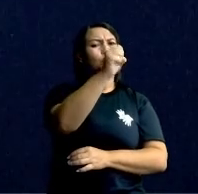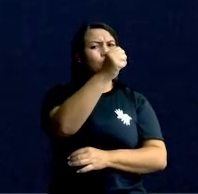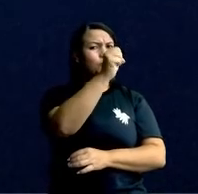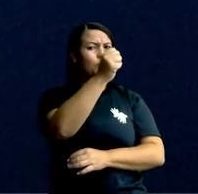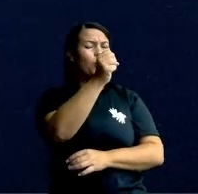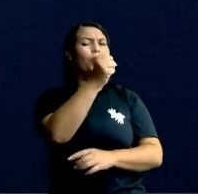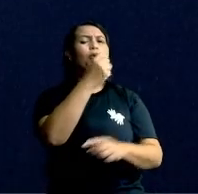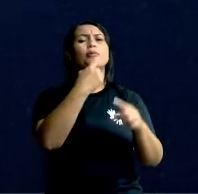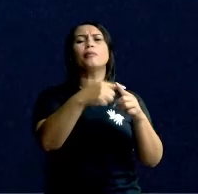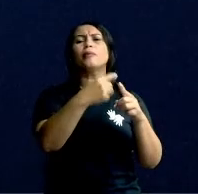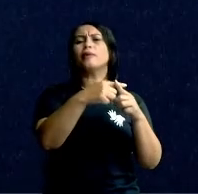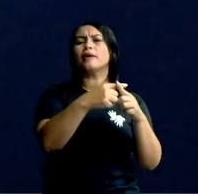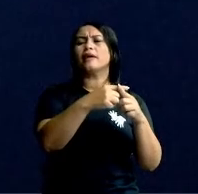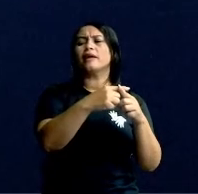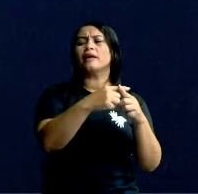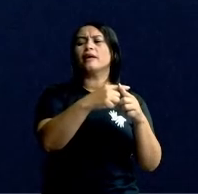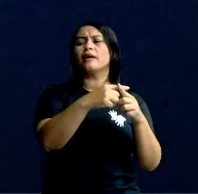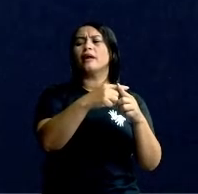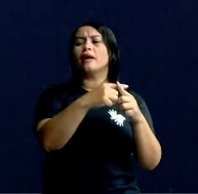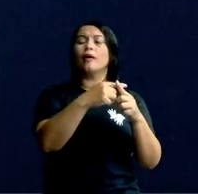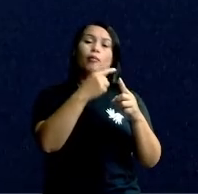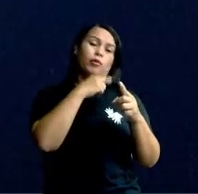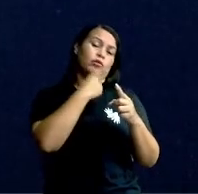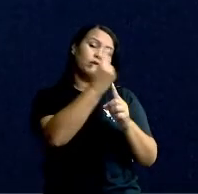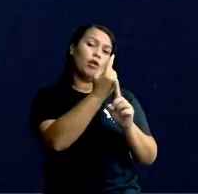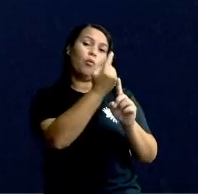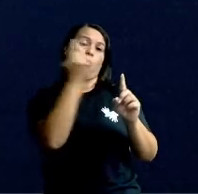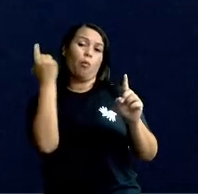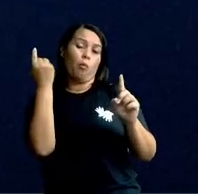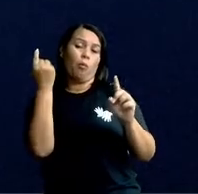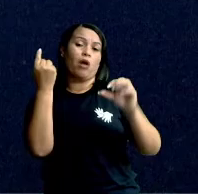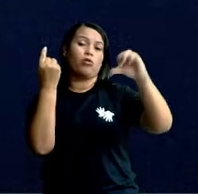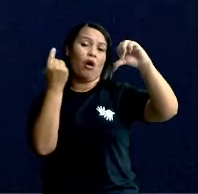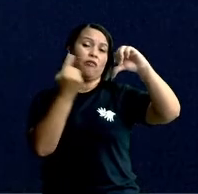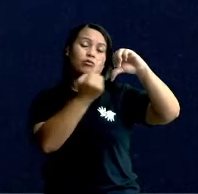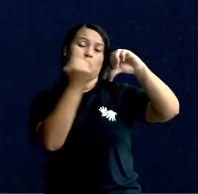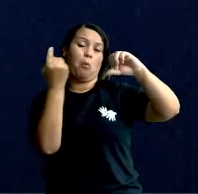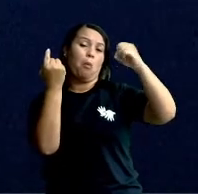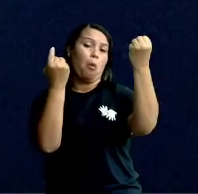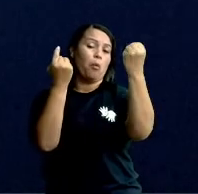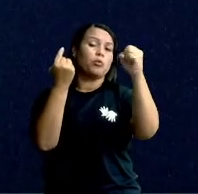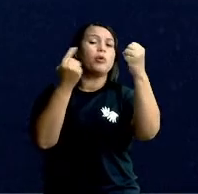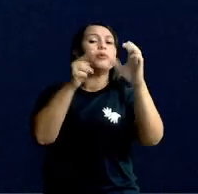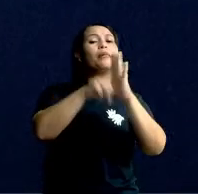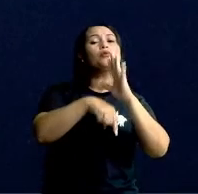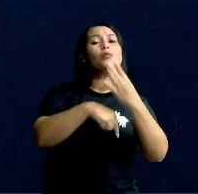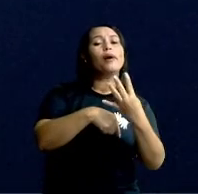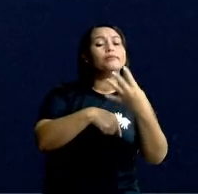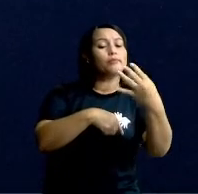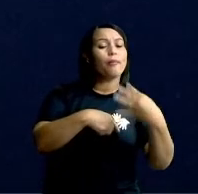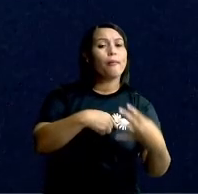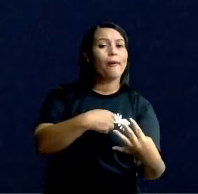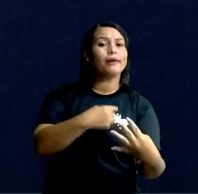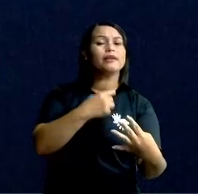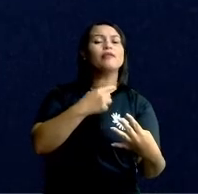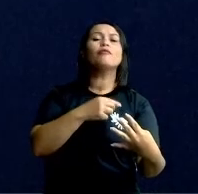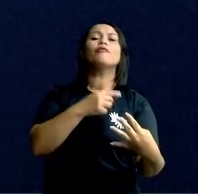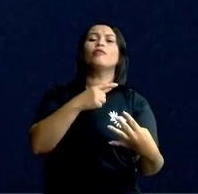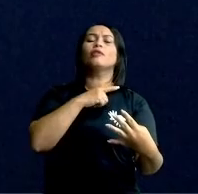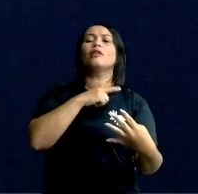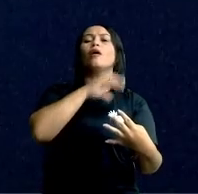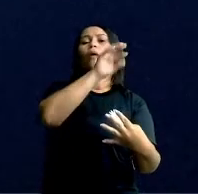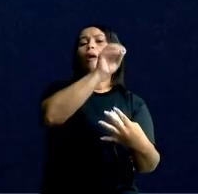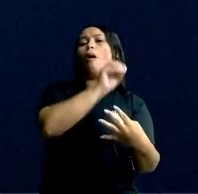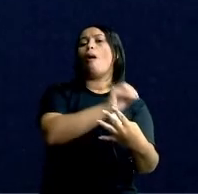Sobrou 8, porque, né, só tirei uma dezena. 8 menos 4, 4. E aqui eu vou repetir,